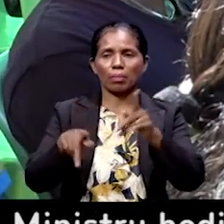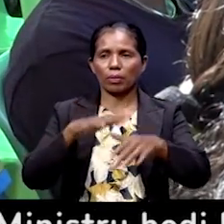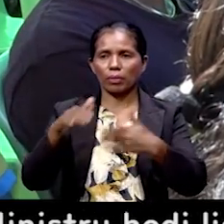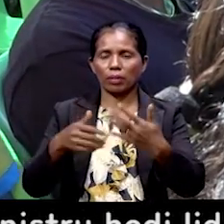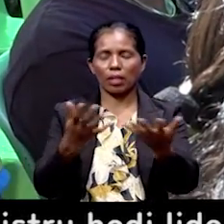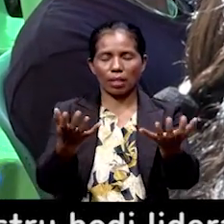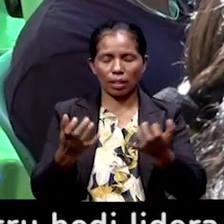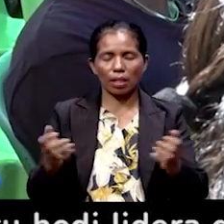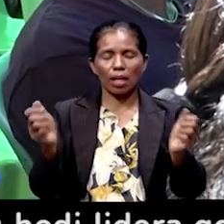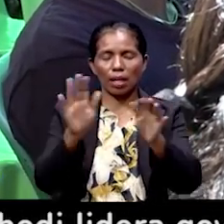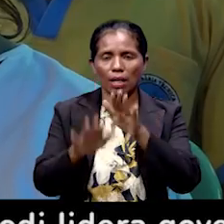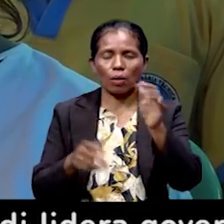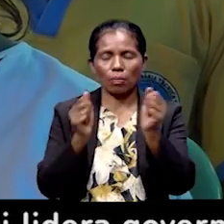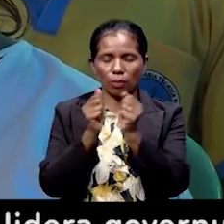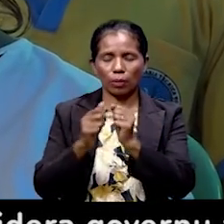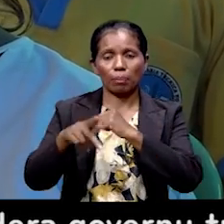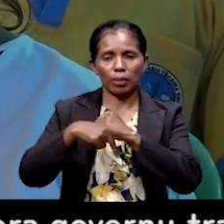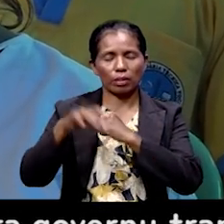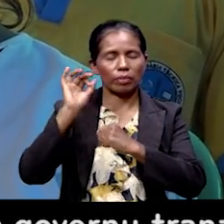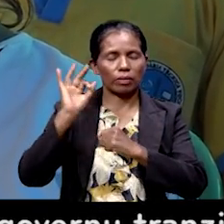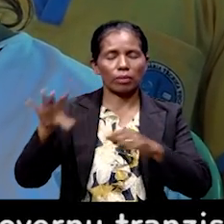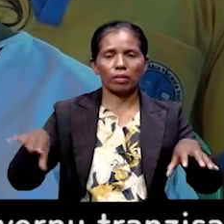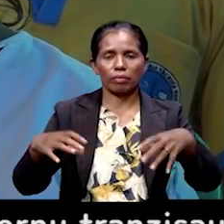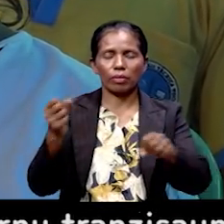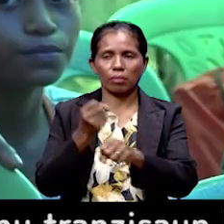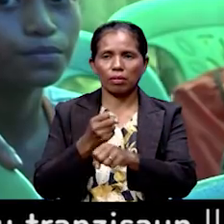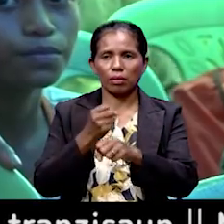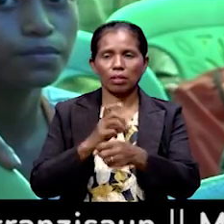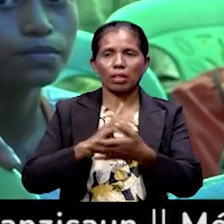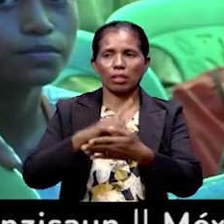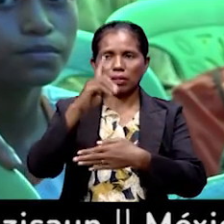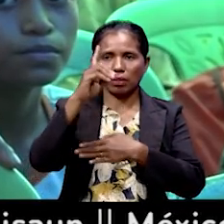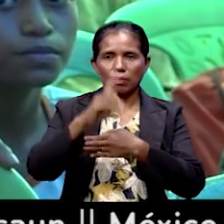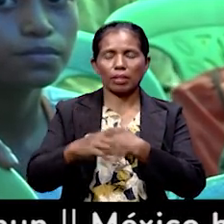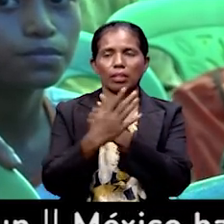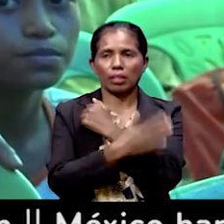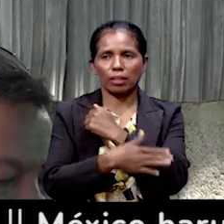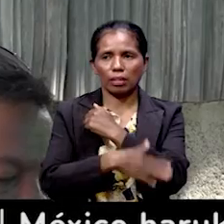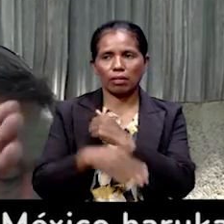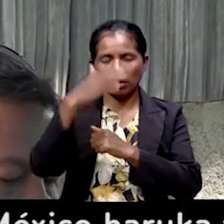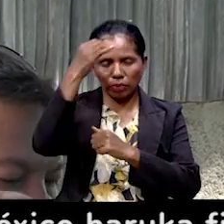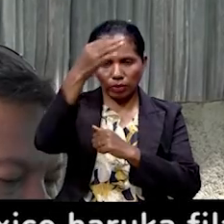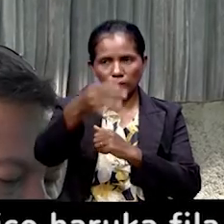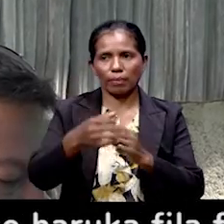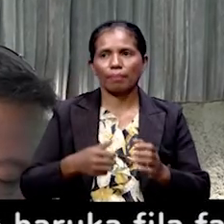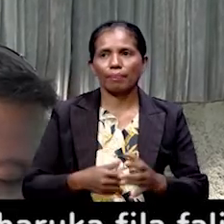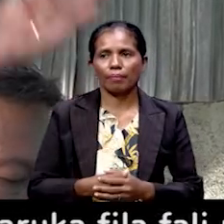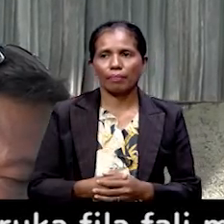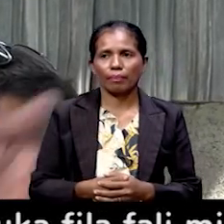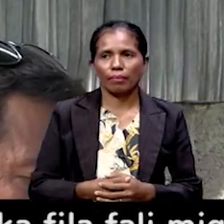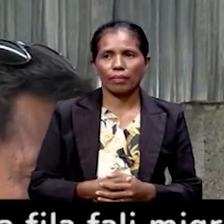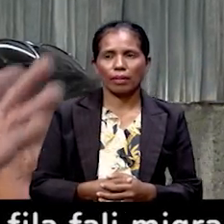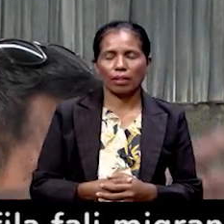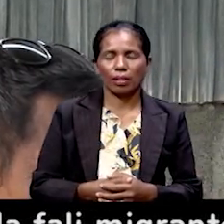hakarak la o hamutu ko Fretilling ho di servisu makas ho di desenvolve raine iha futuru reafirme ne ana to fila